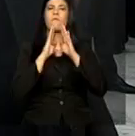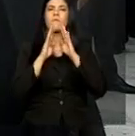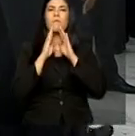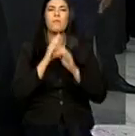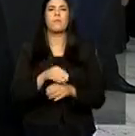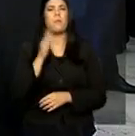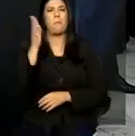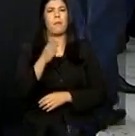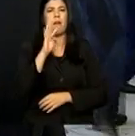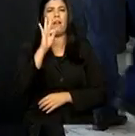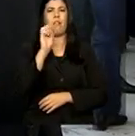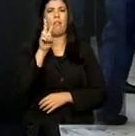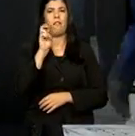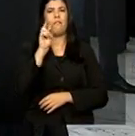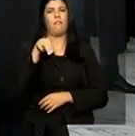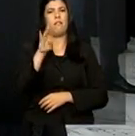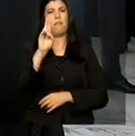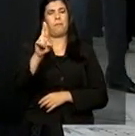facebook.com/tvnbr.